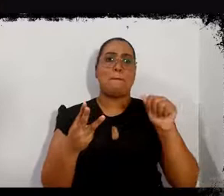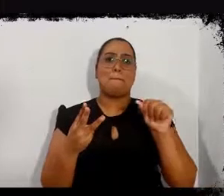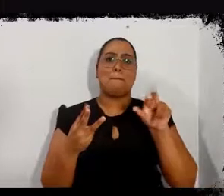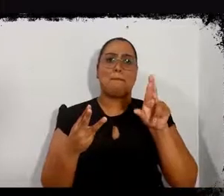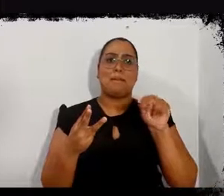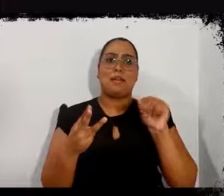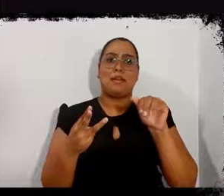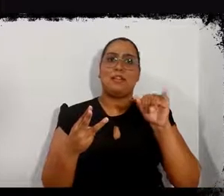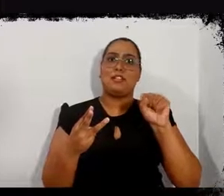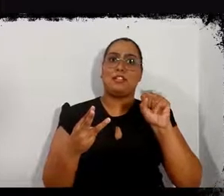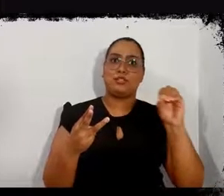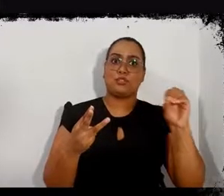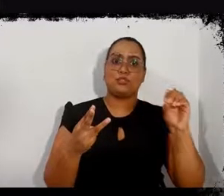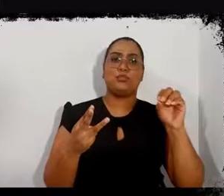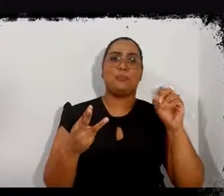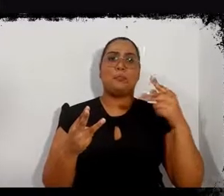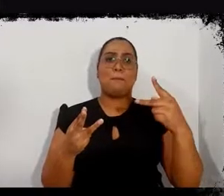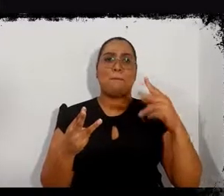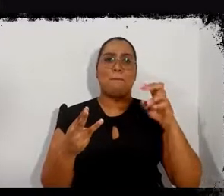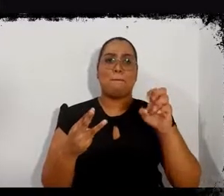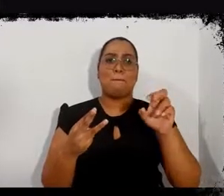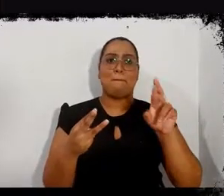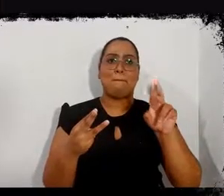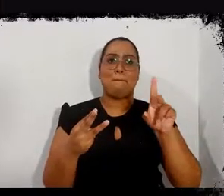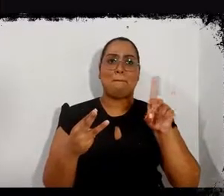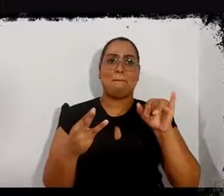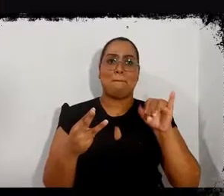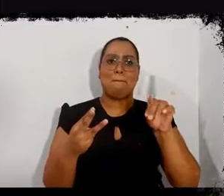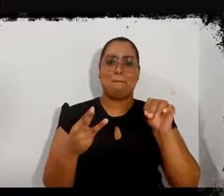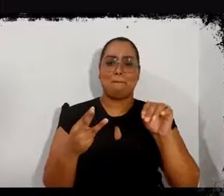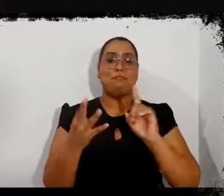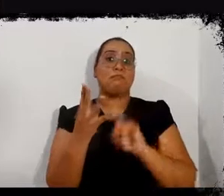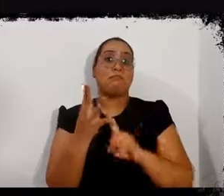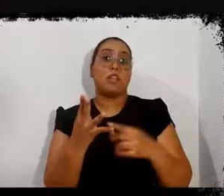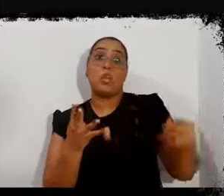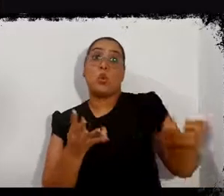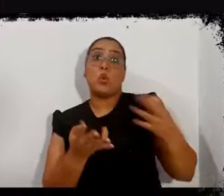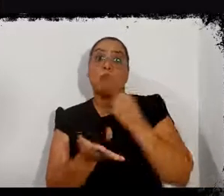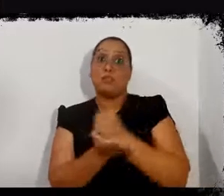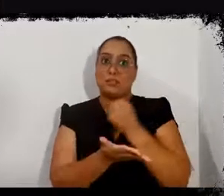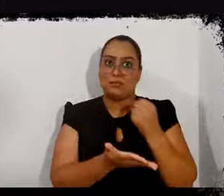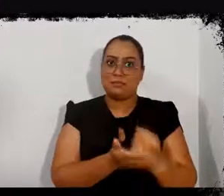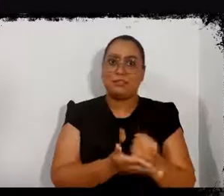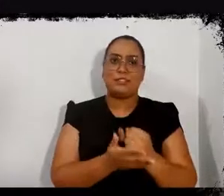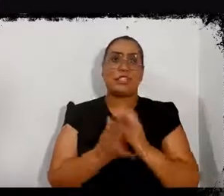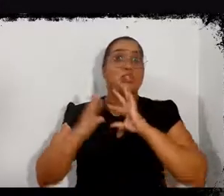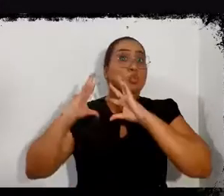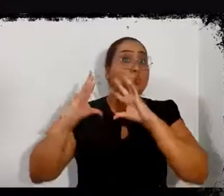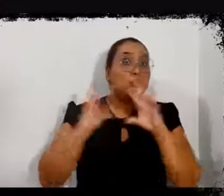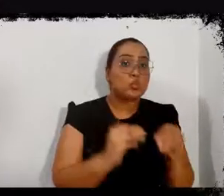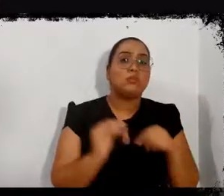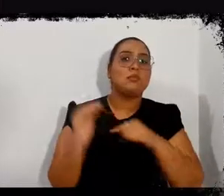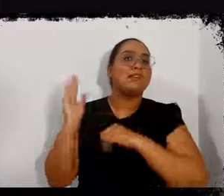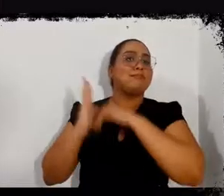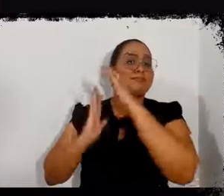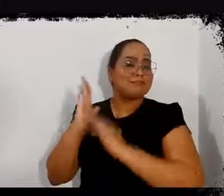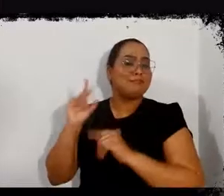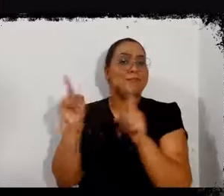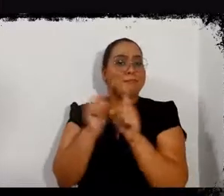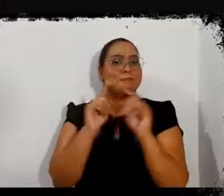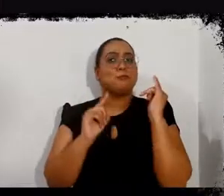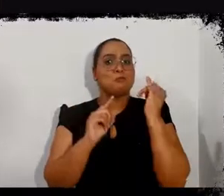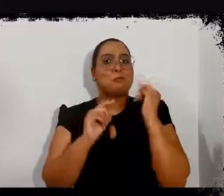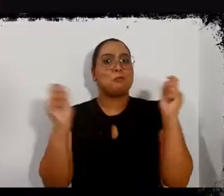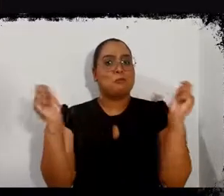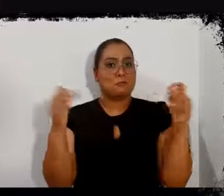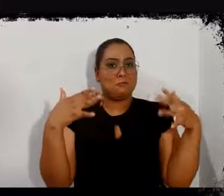ilustrou mais de 120 obras. A Divina Comédia foi ilustrada por ele, o Dom Quixote de Cervantes,